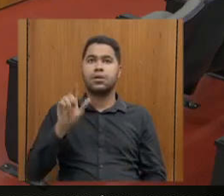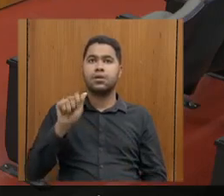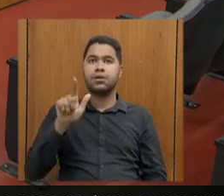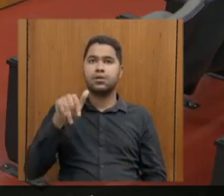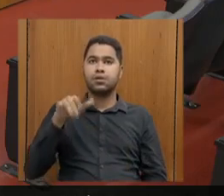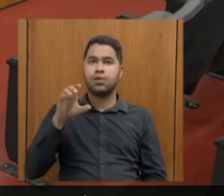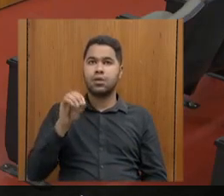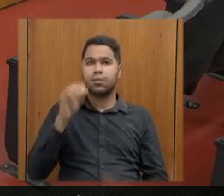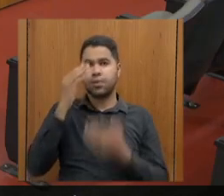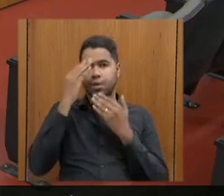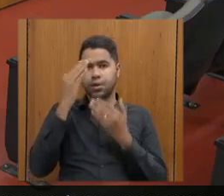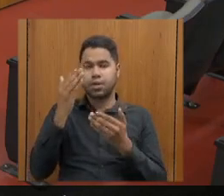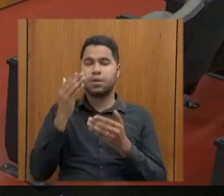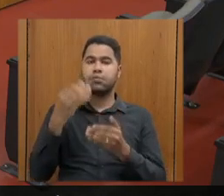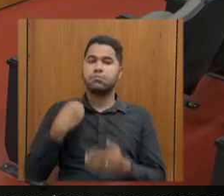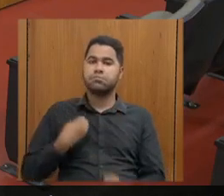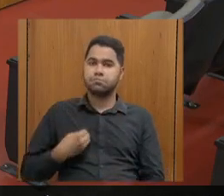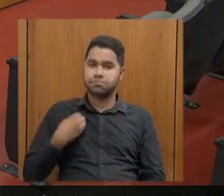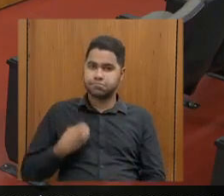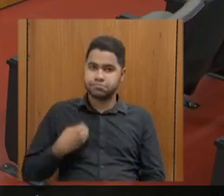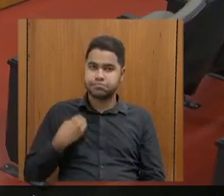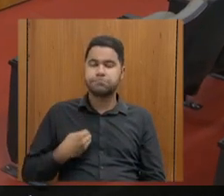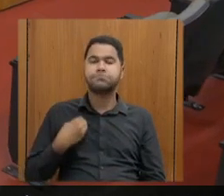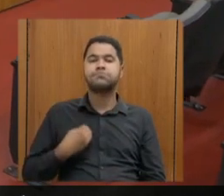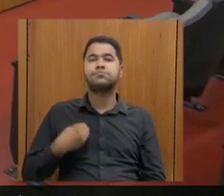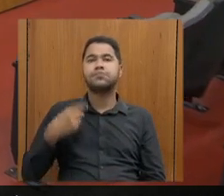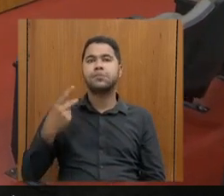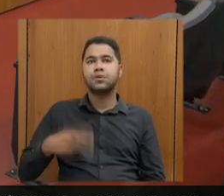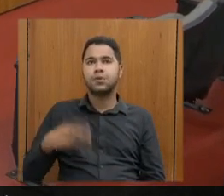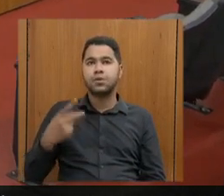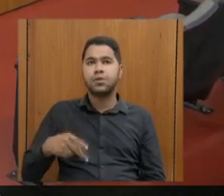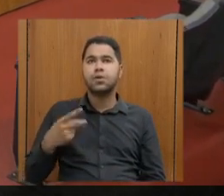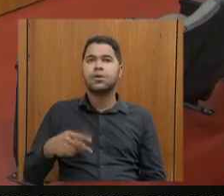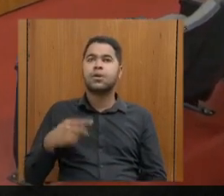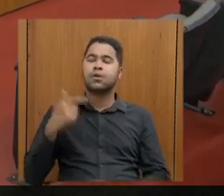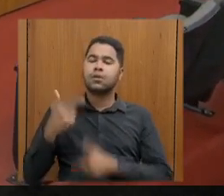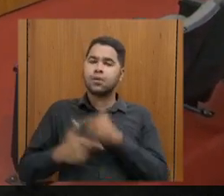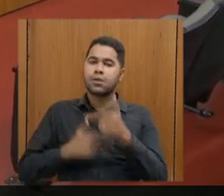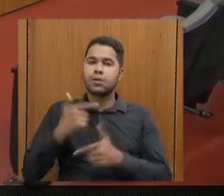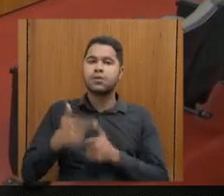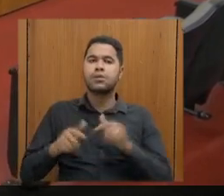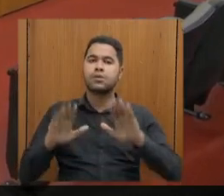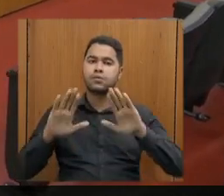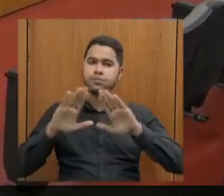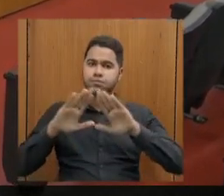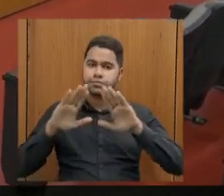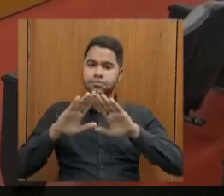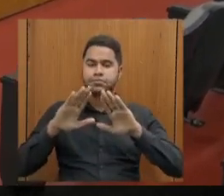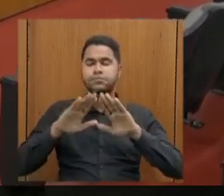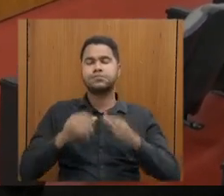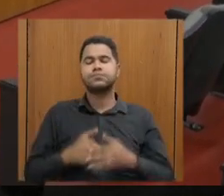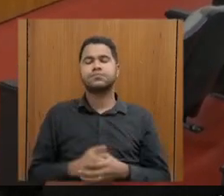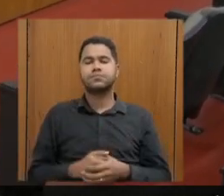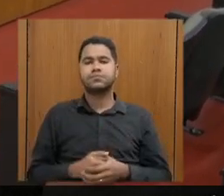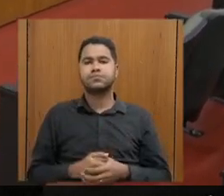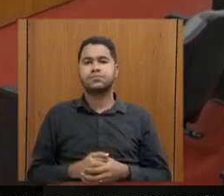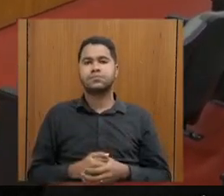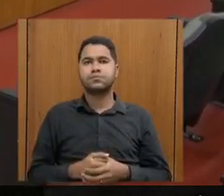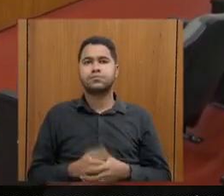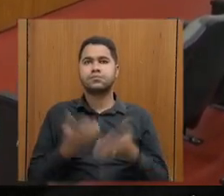Dalmo agradecemos aí a sua participação desse Deputado atuante aqui na Assembleia Legislativa de Minas